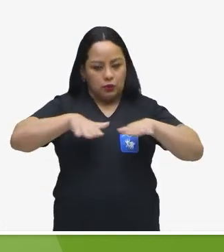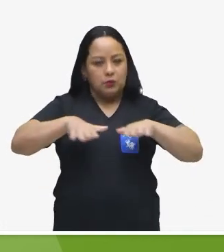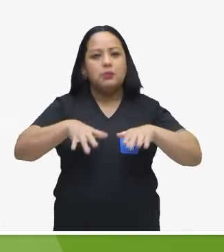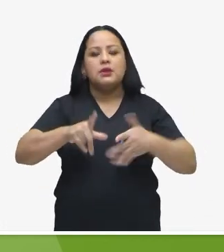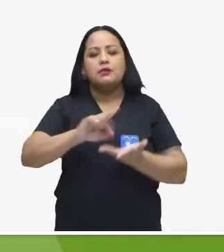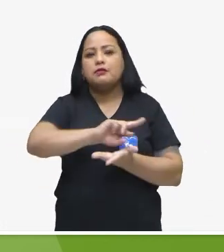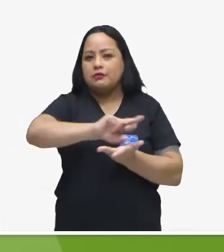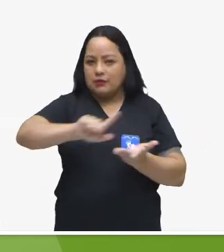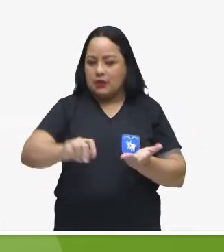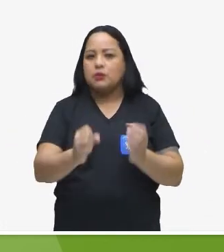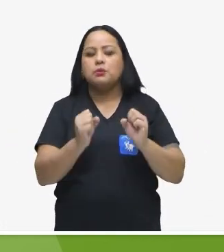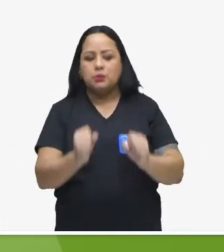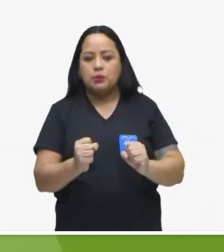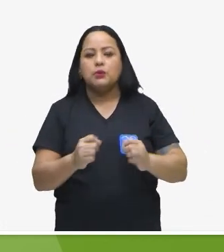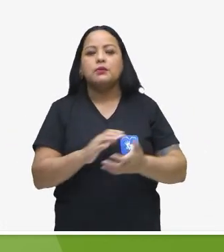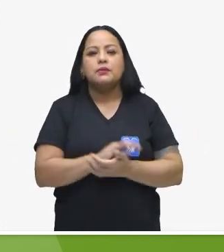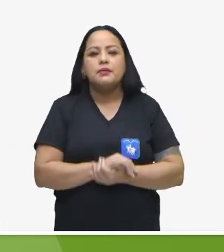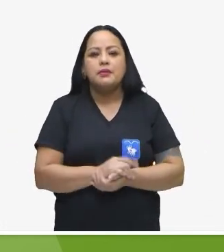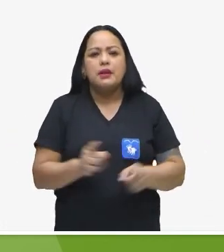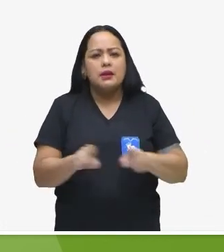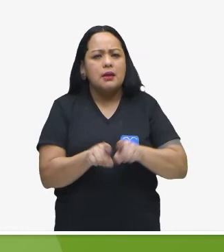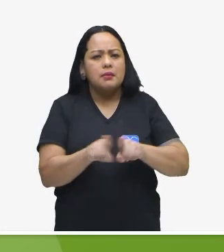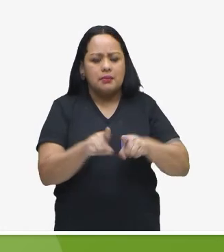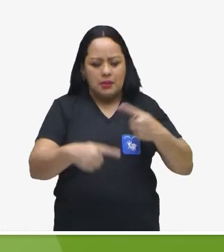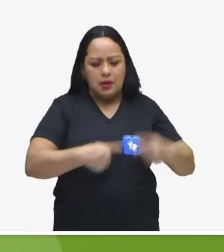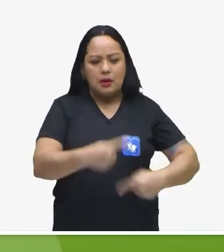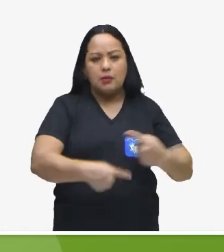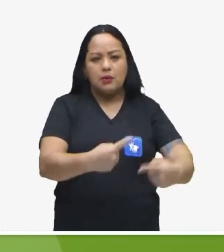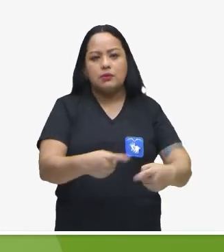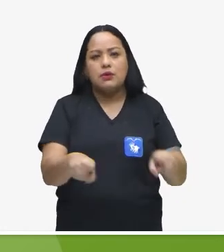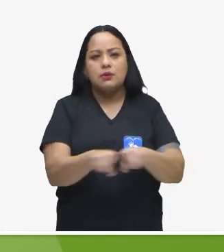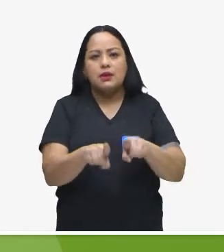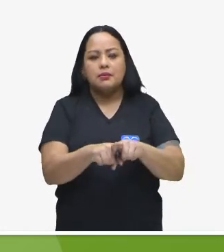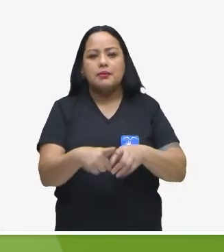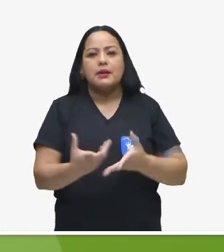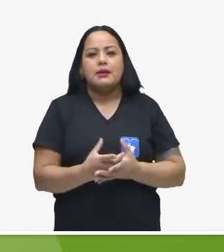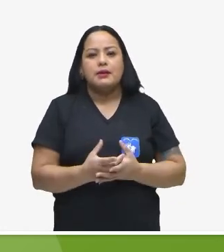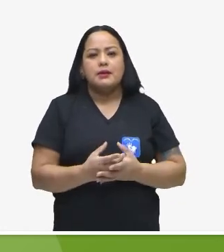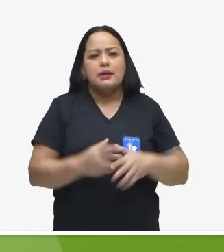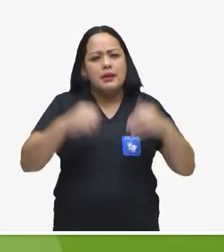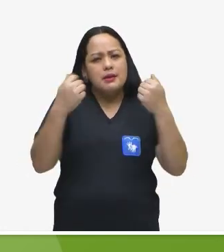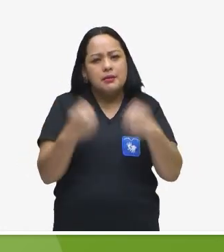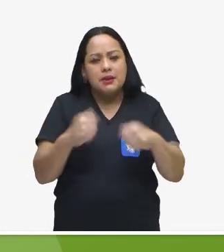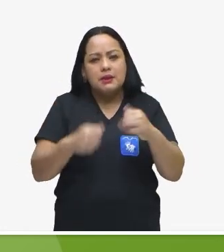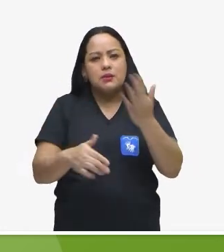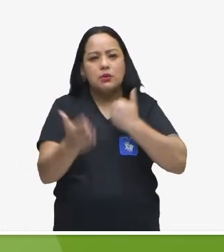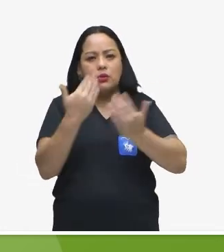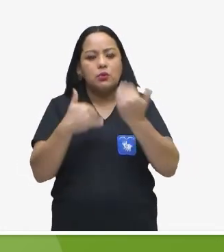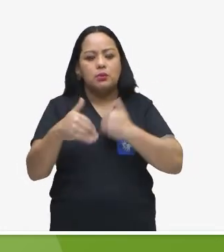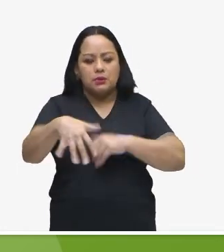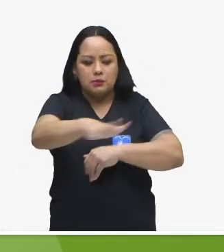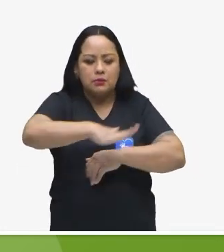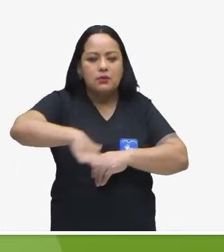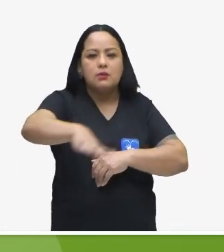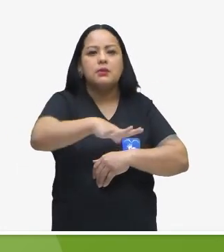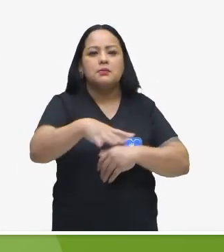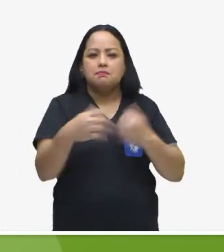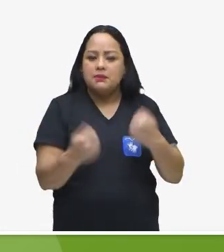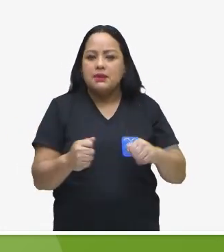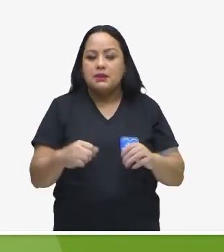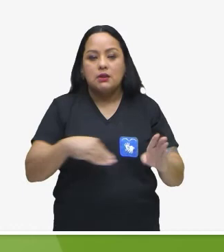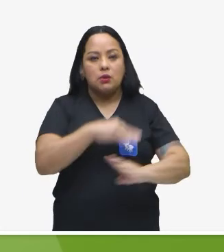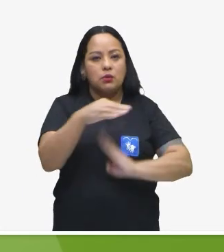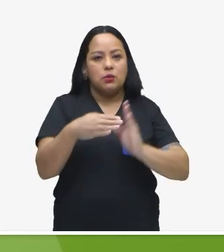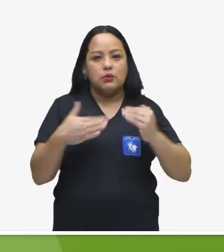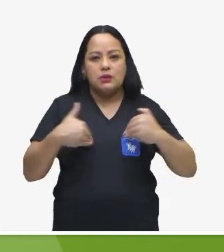maioria deles, né? Reprodução, e eles vão ser dependentes dos alimentos do ambiente, tá? Então, todos os animais